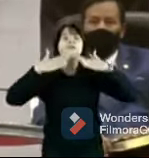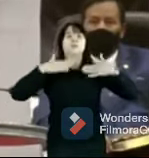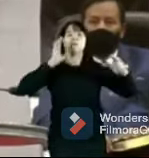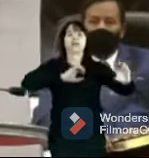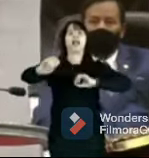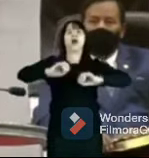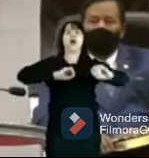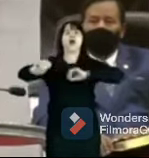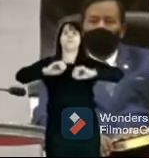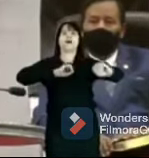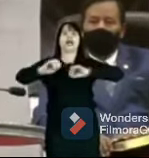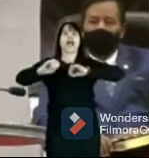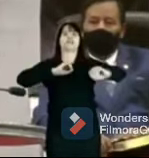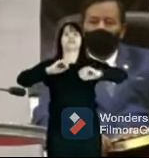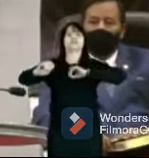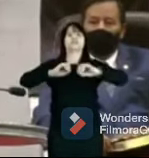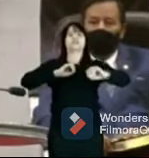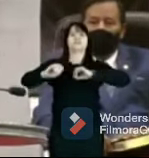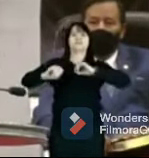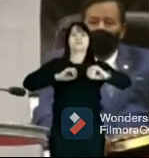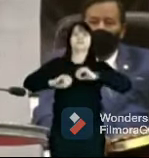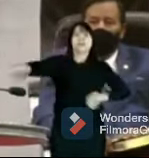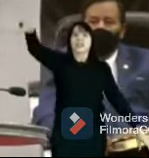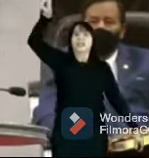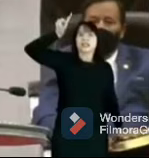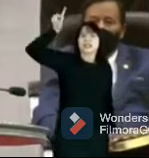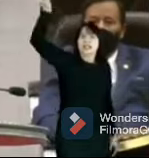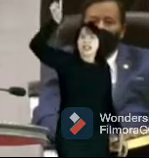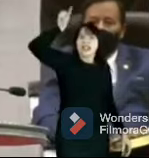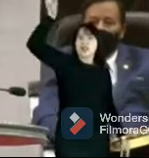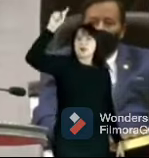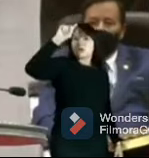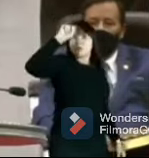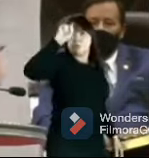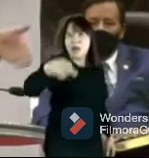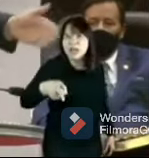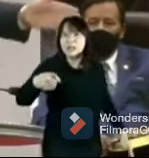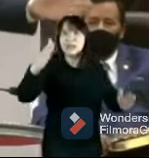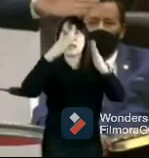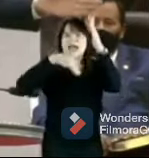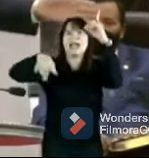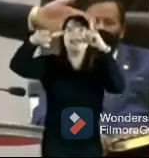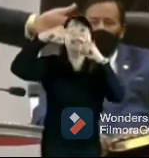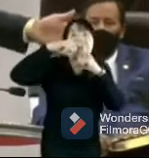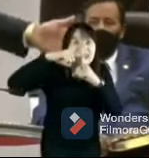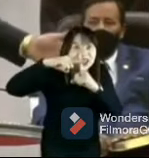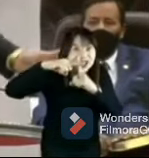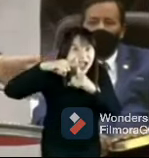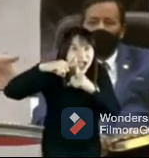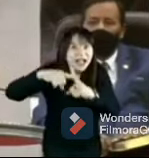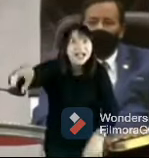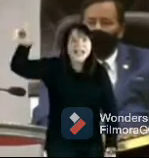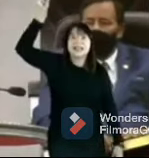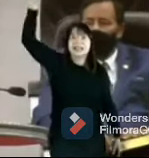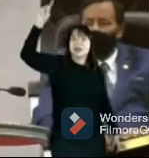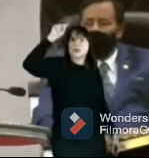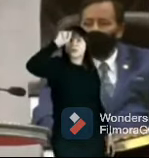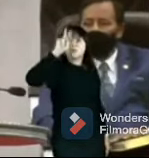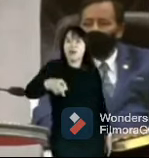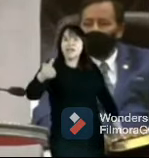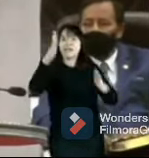vinha. Eu sou Deus e mando. Assim sempre foi e